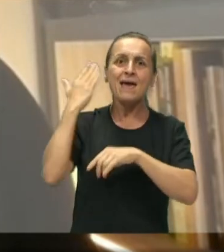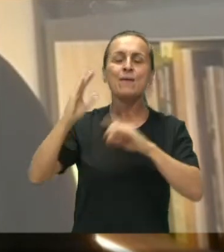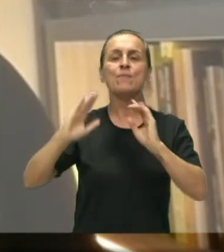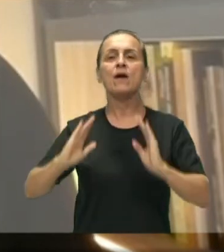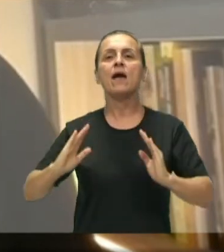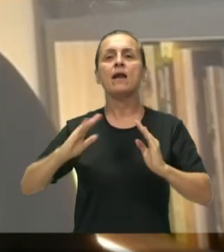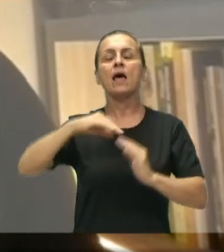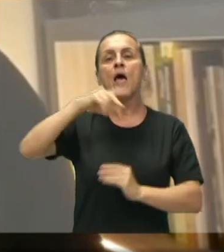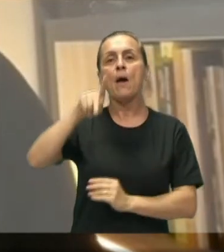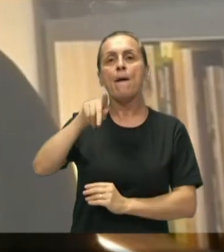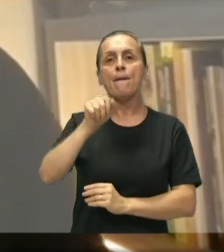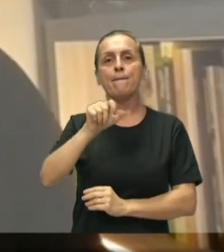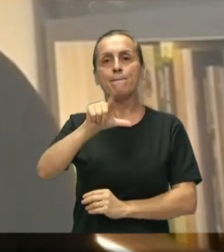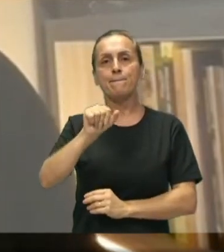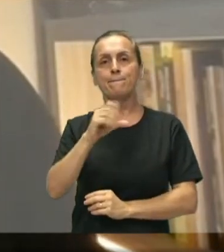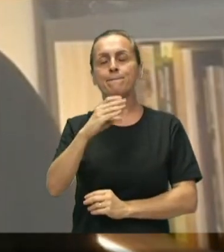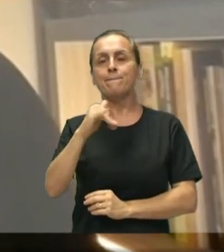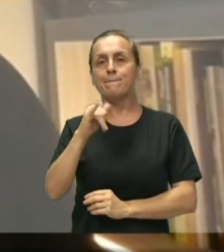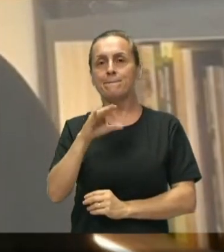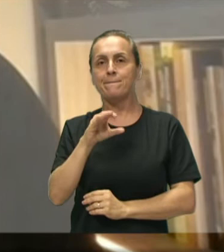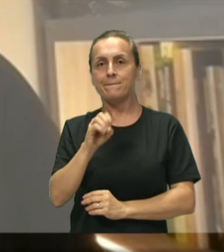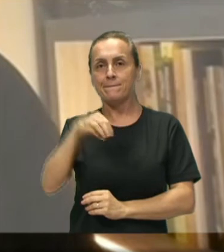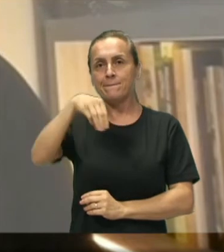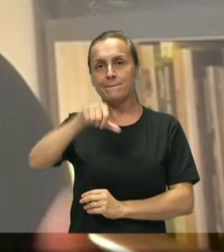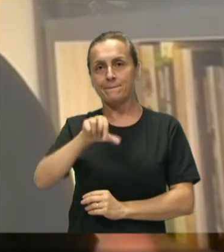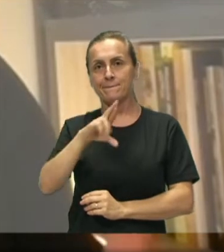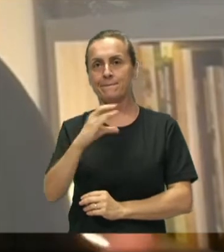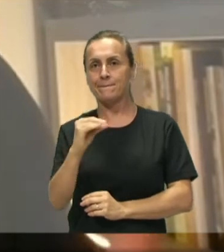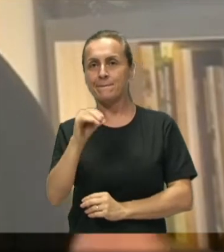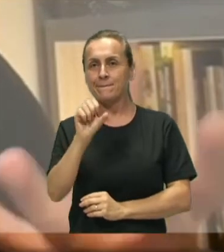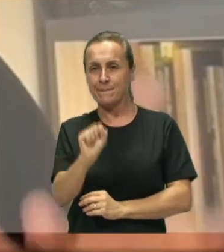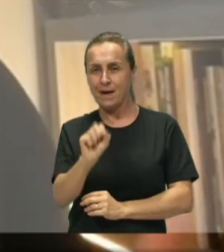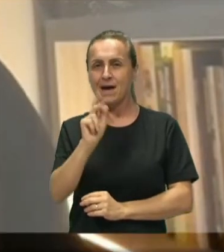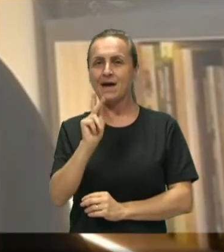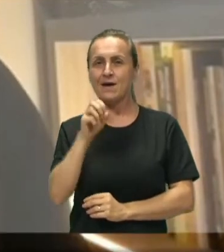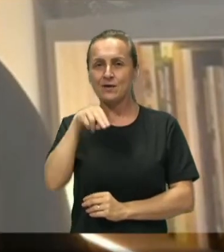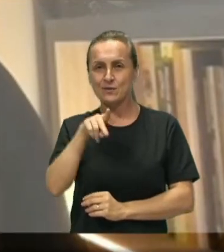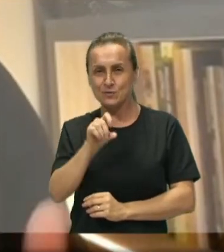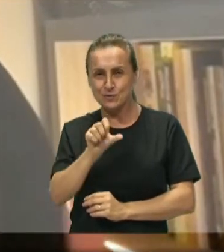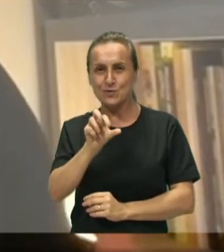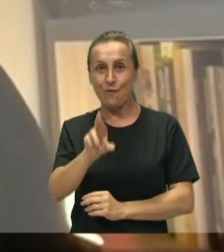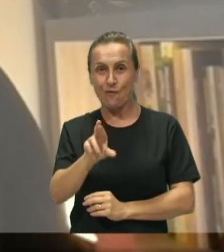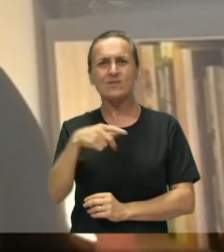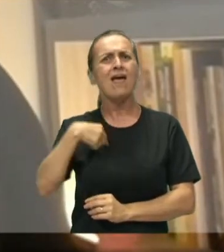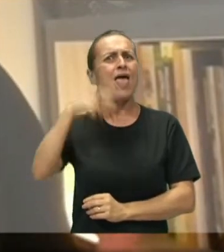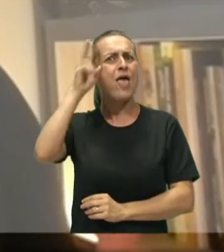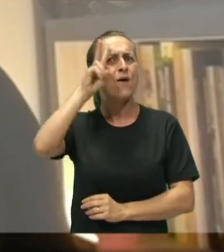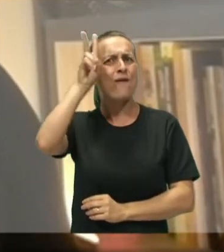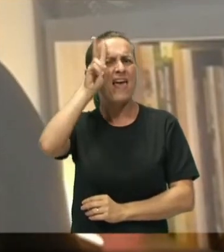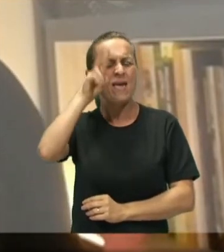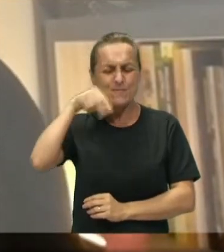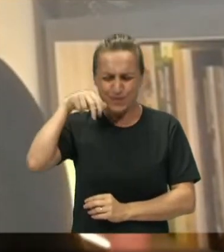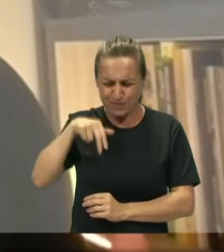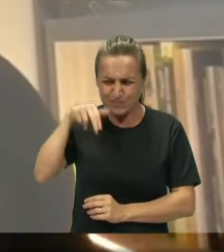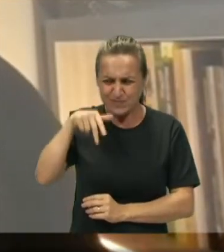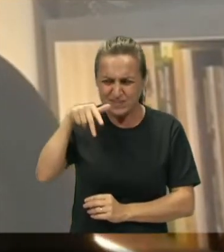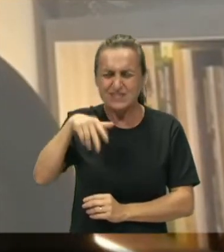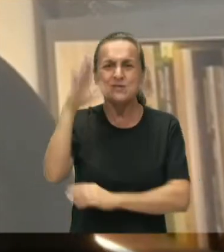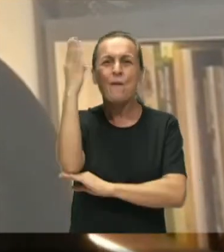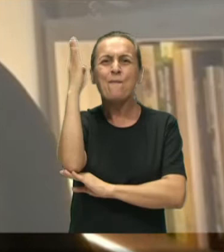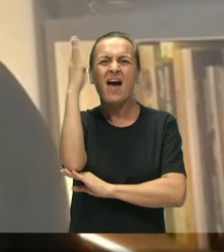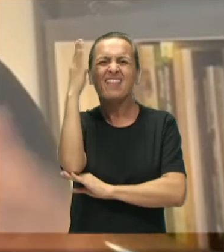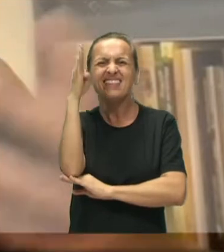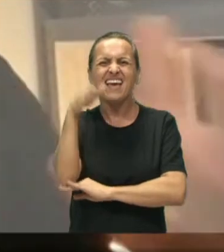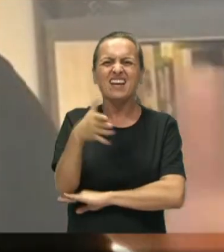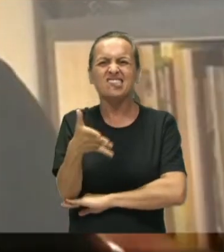Marcos Konder e eu tenho a memória da do piso de madeira rangendo de eu ficar sentado lá